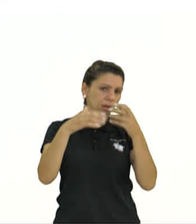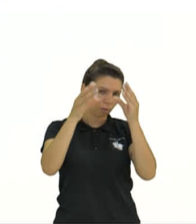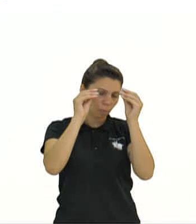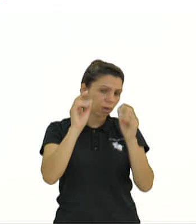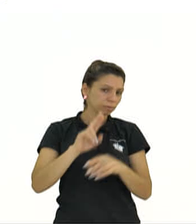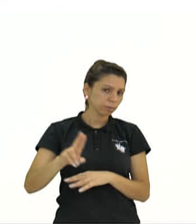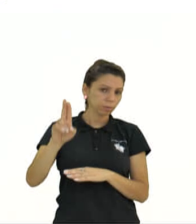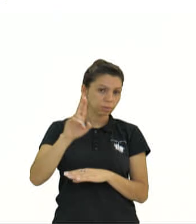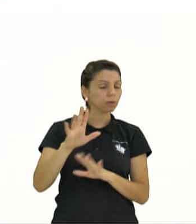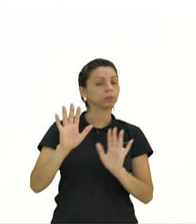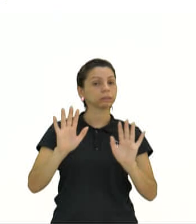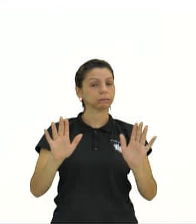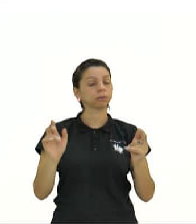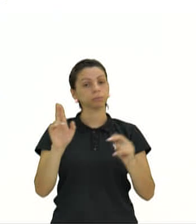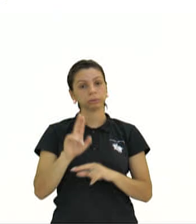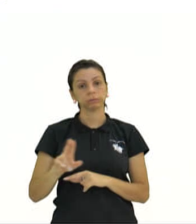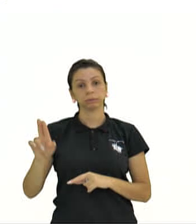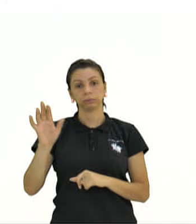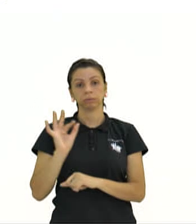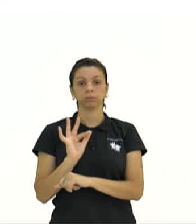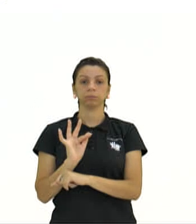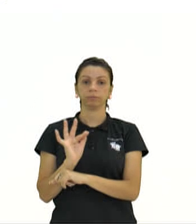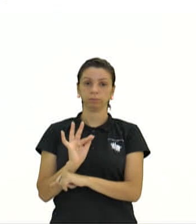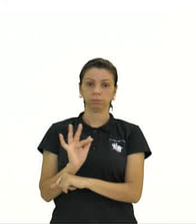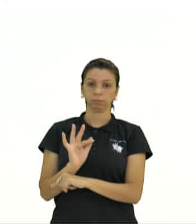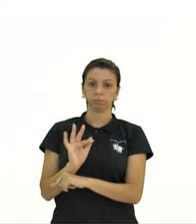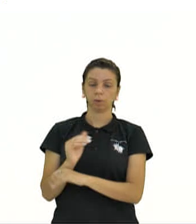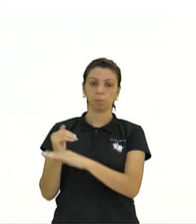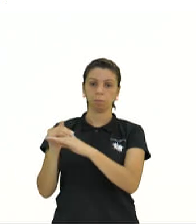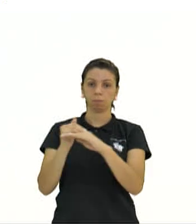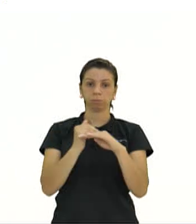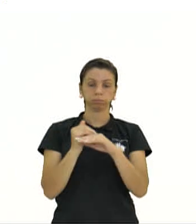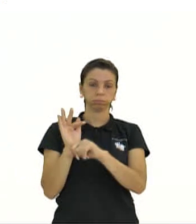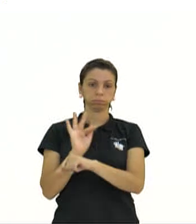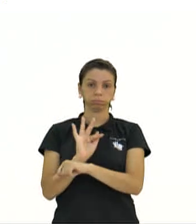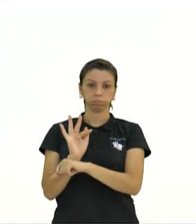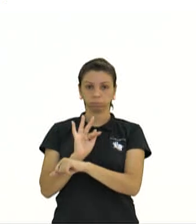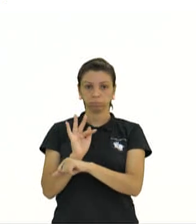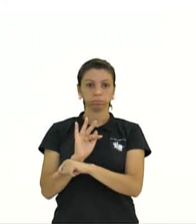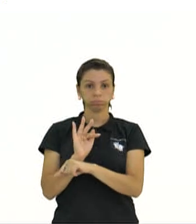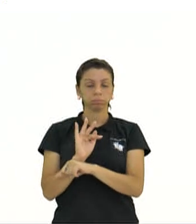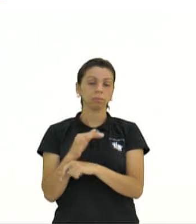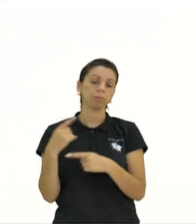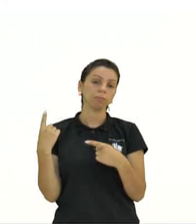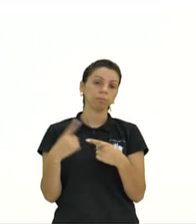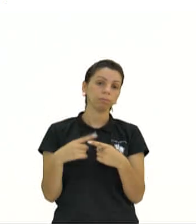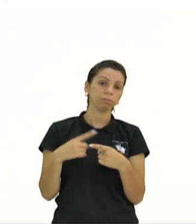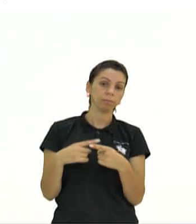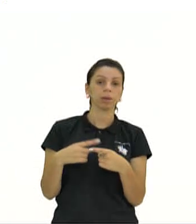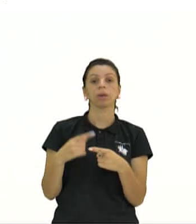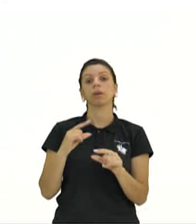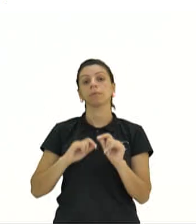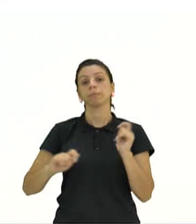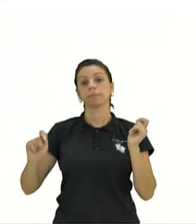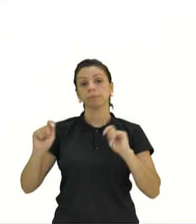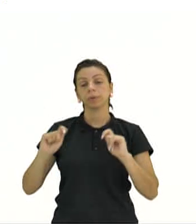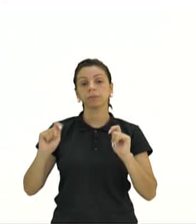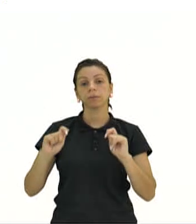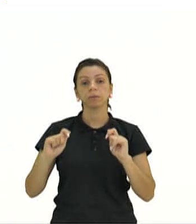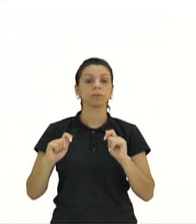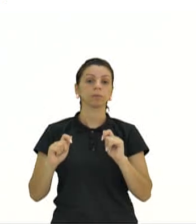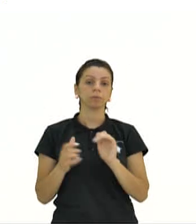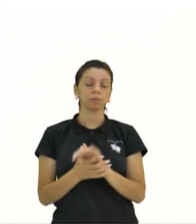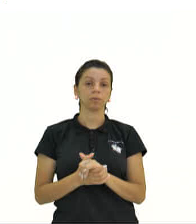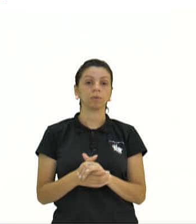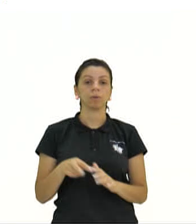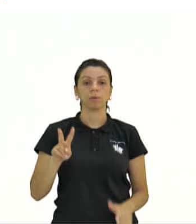utilizar? Eu tenho que usar a linguagem padrão, a norma padrão da língua agora, porque ela tem que, esse